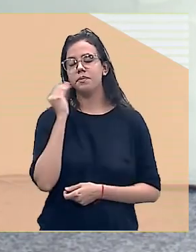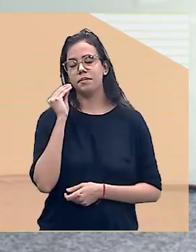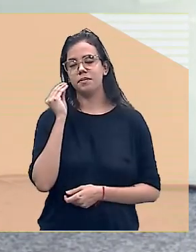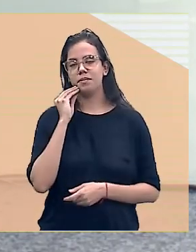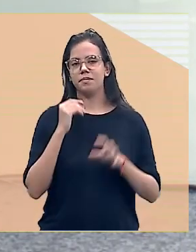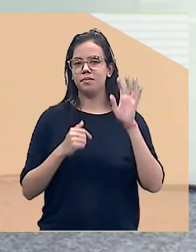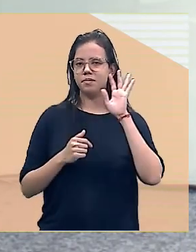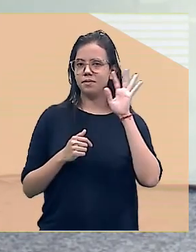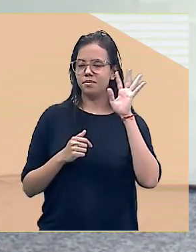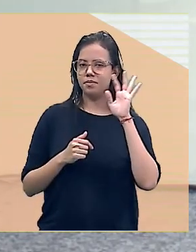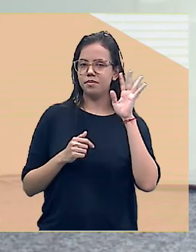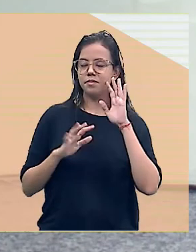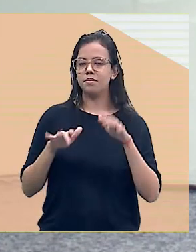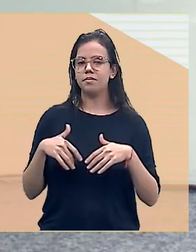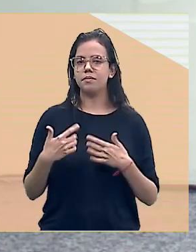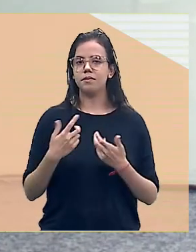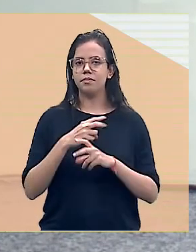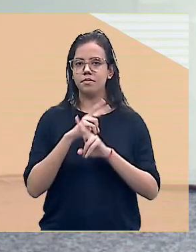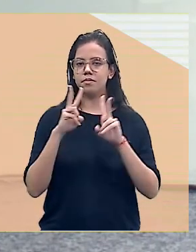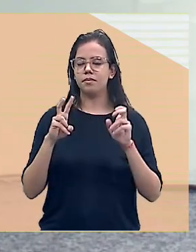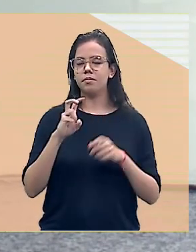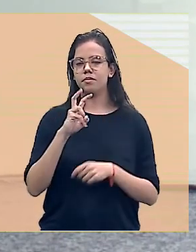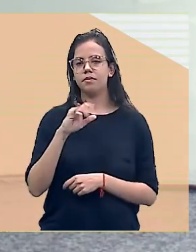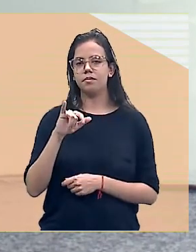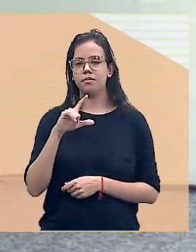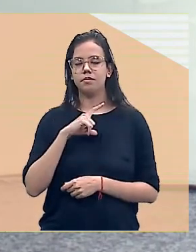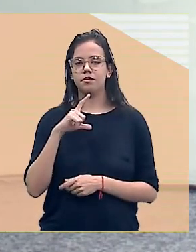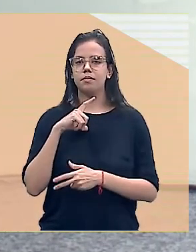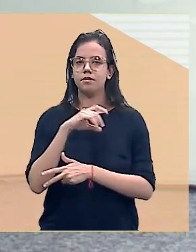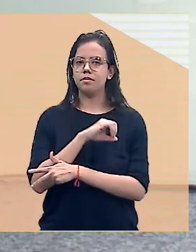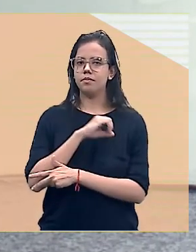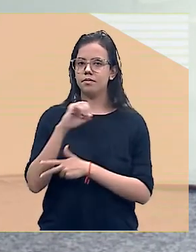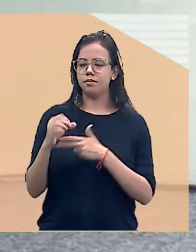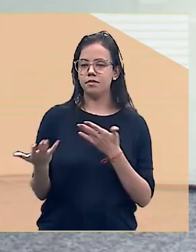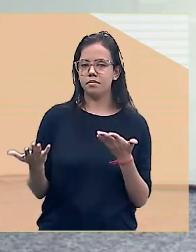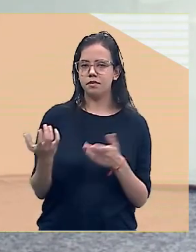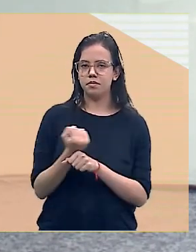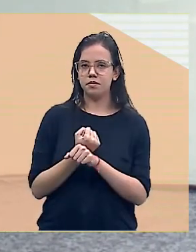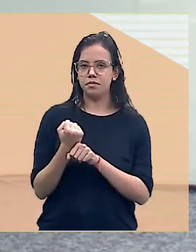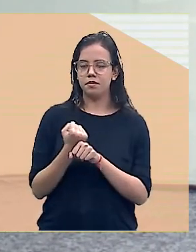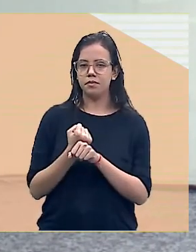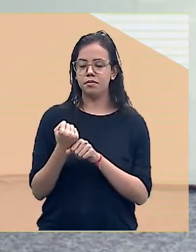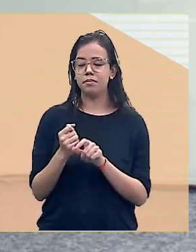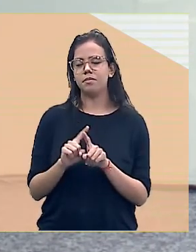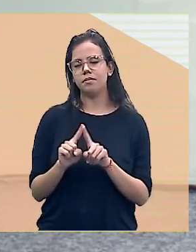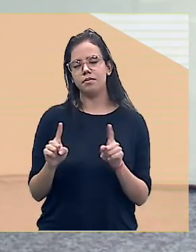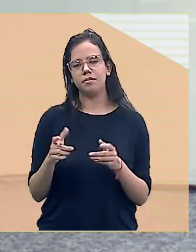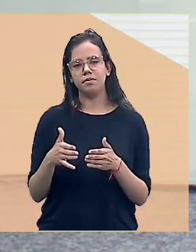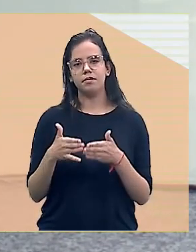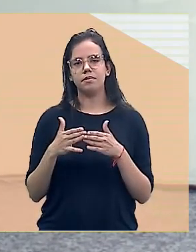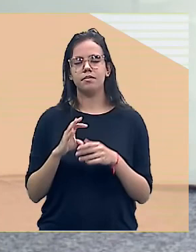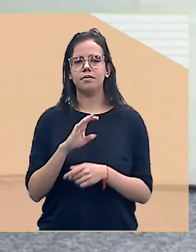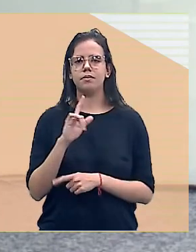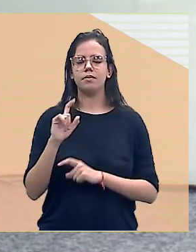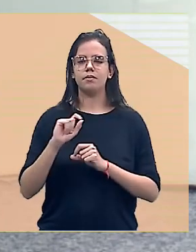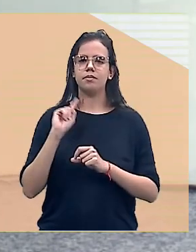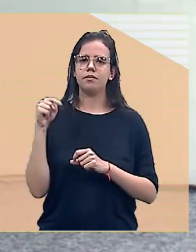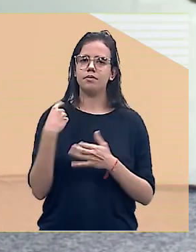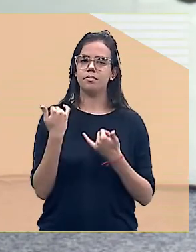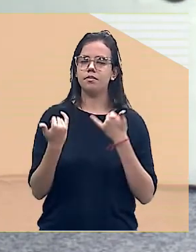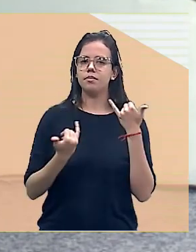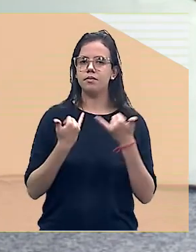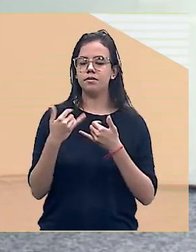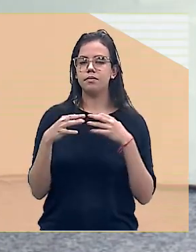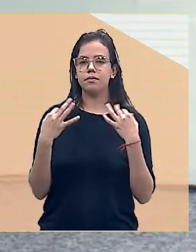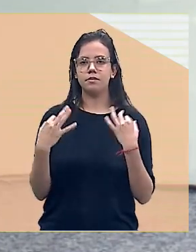tentando adivinhar qual o tema vai cair Tá certo não é nem deste ano Olha pelo amor de ver a Claro que a gente brinca